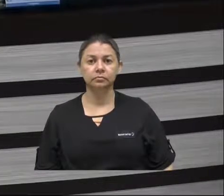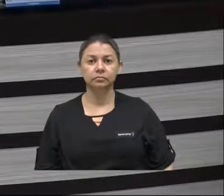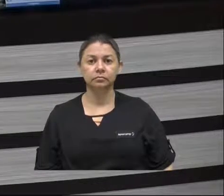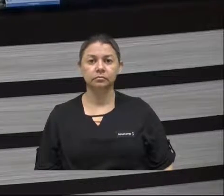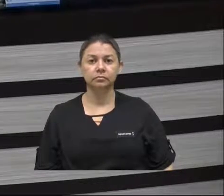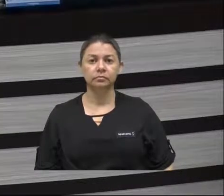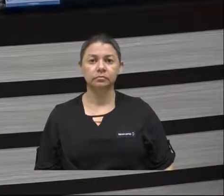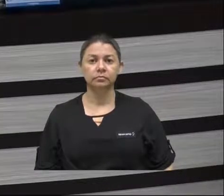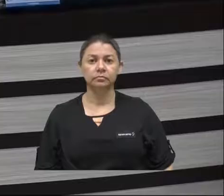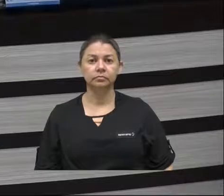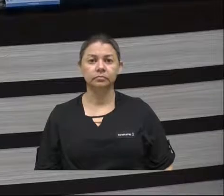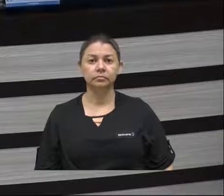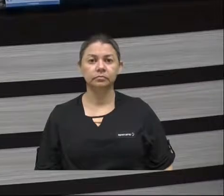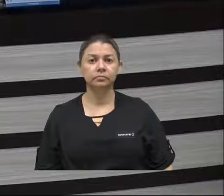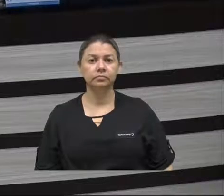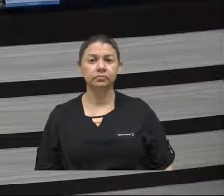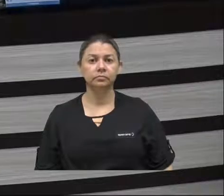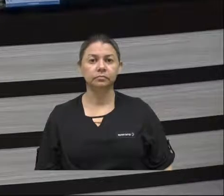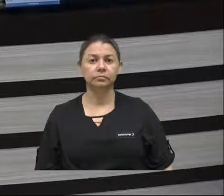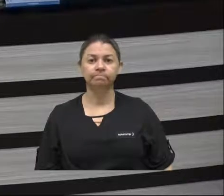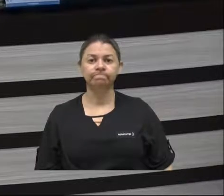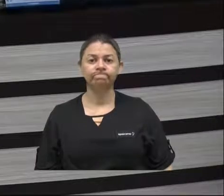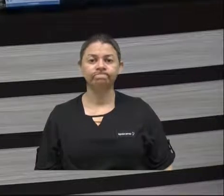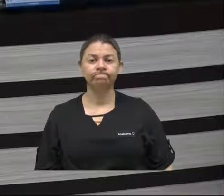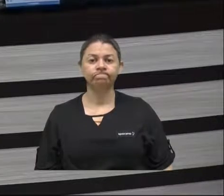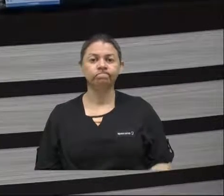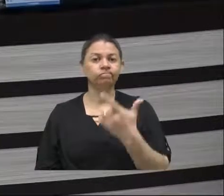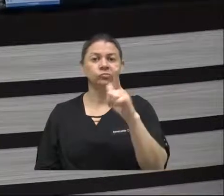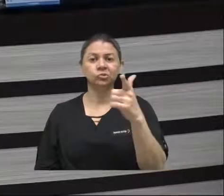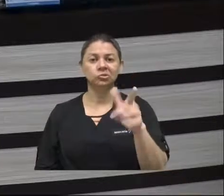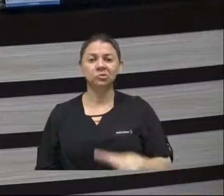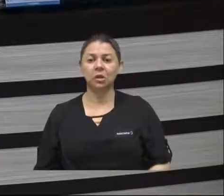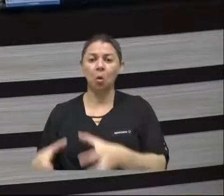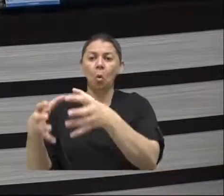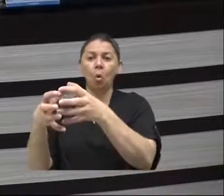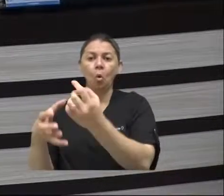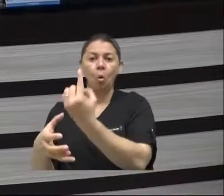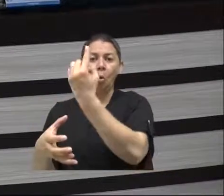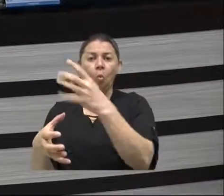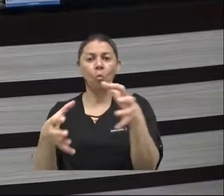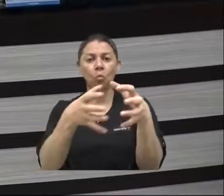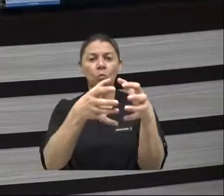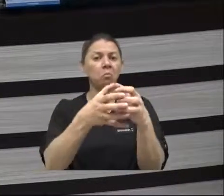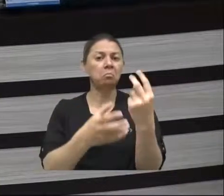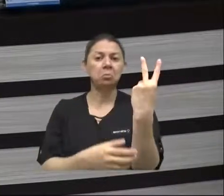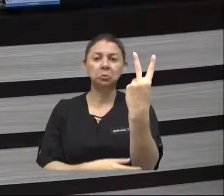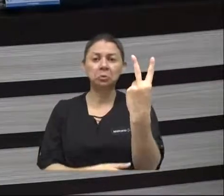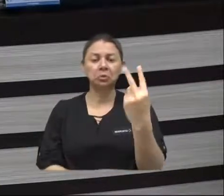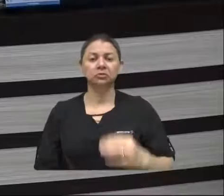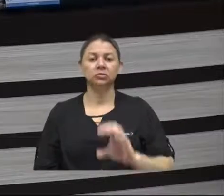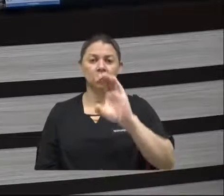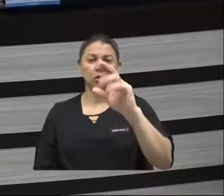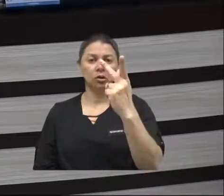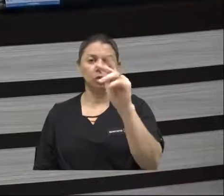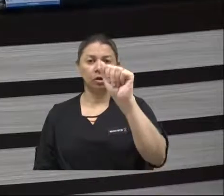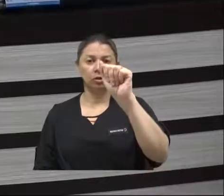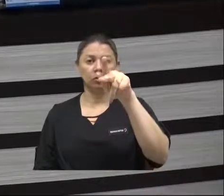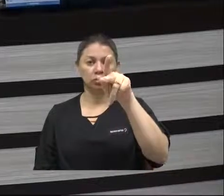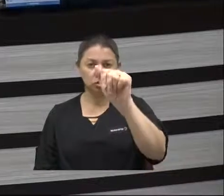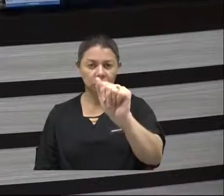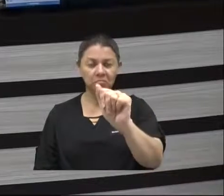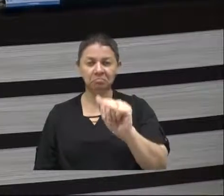Senhores, eu não vou colocar chapa 1, chapa 2, porque depois vão dizer, você falou chapa 1, então ele tem preferência, não tem nada